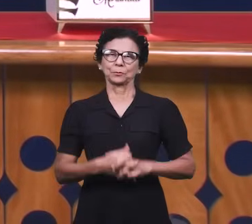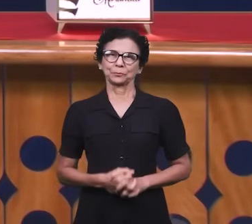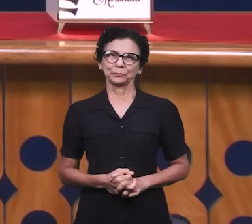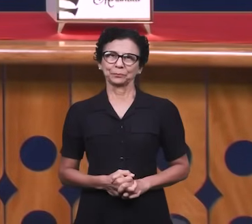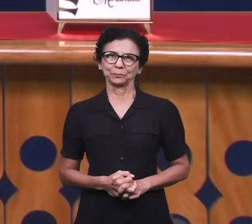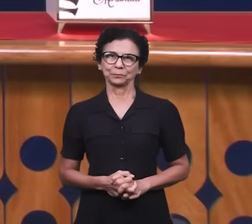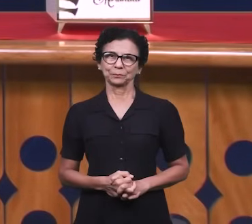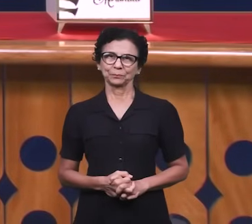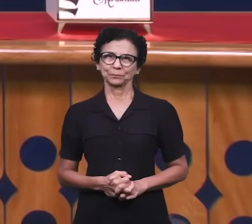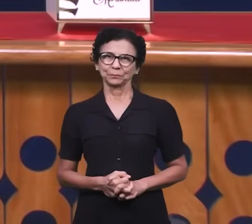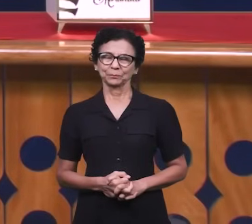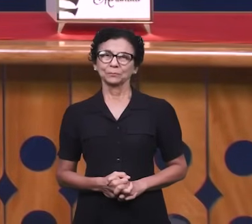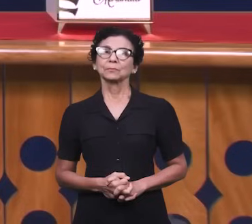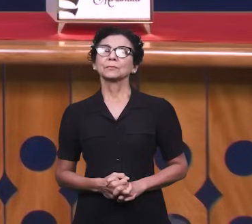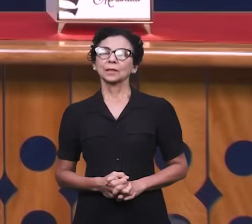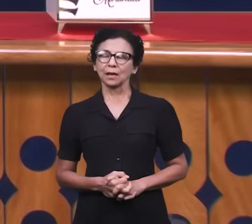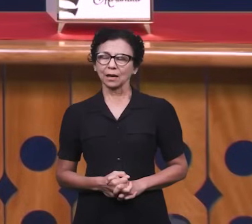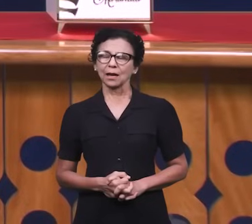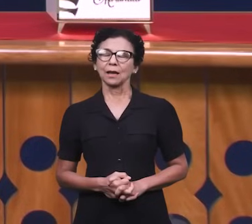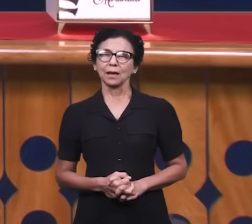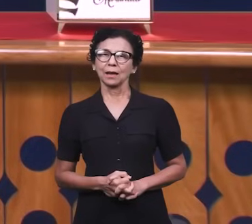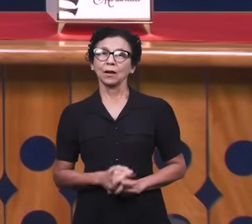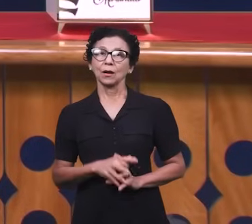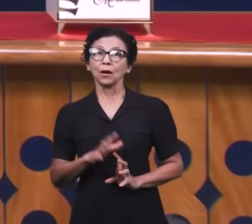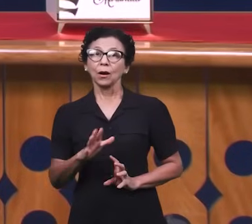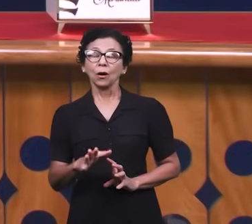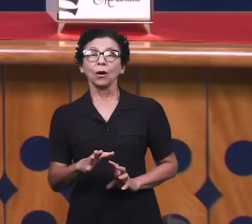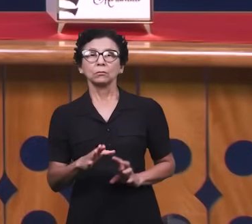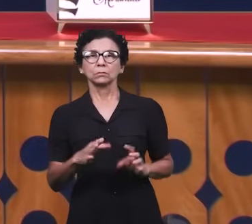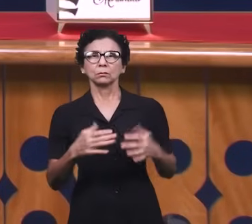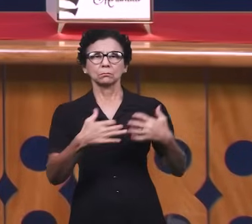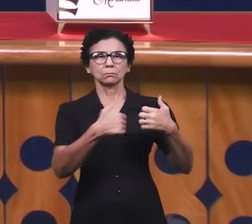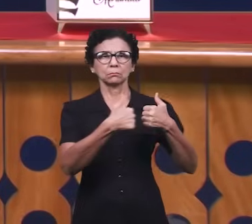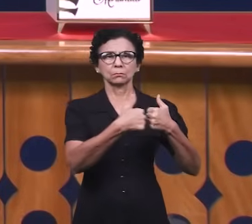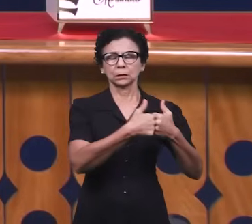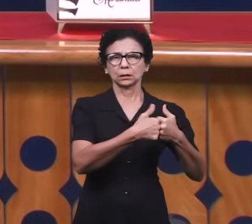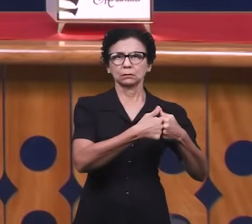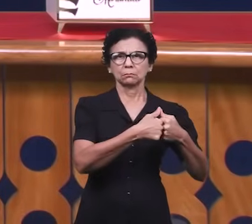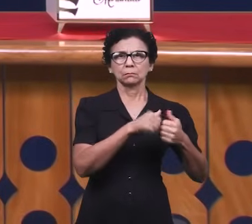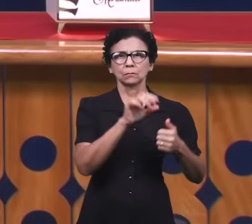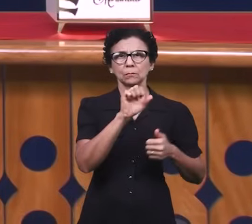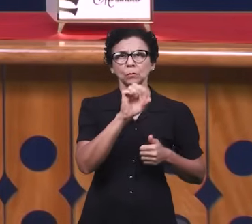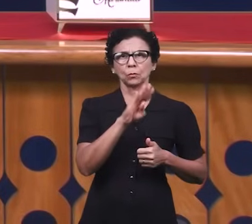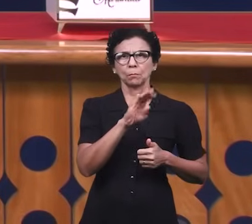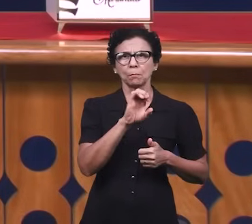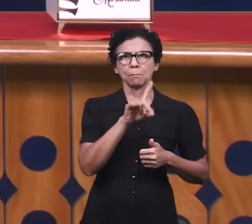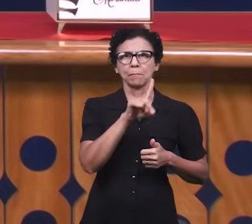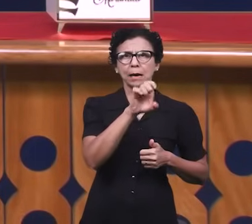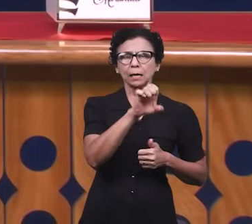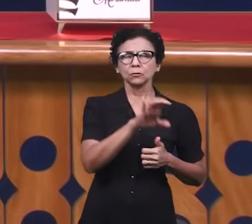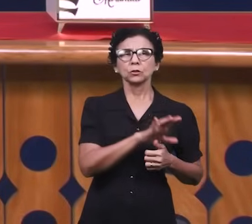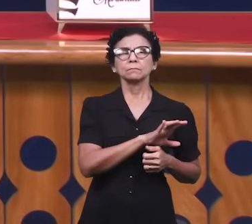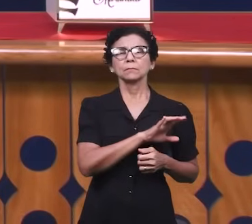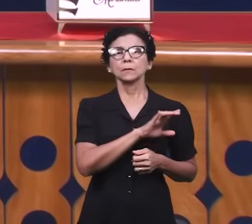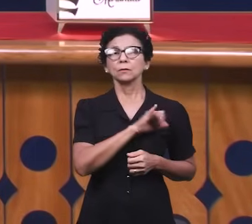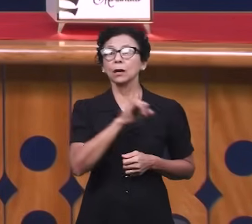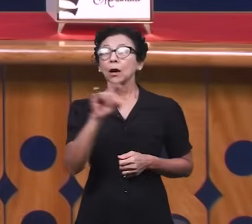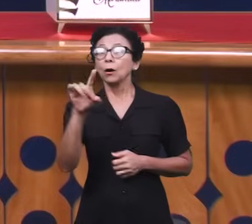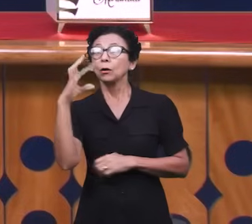arca, deram aviso a Davi, dizendo que Deus tinha abençoado a casa dele. Ele entendeu melhor ainda como que Deus